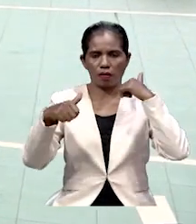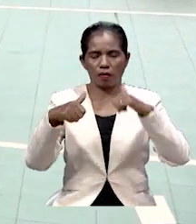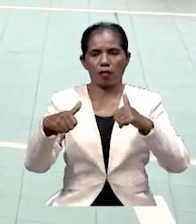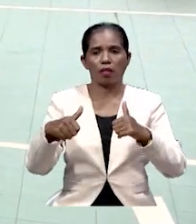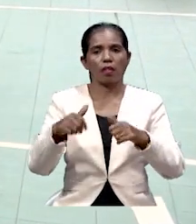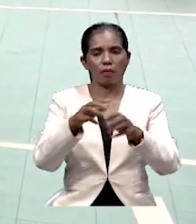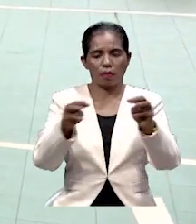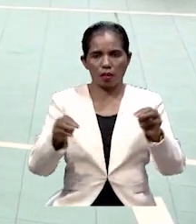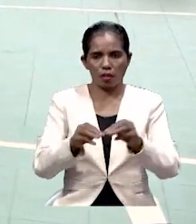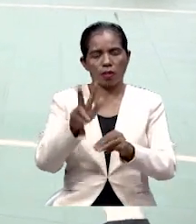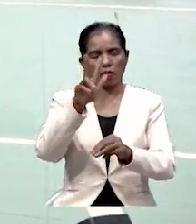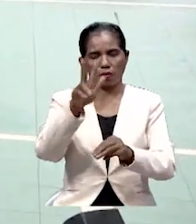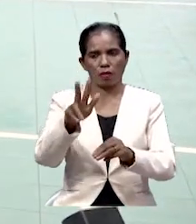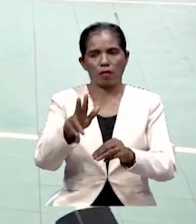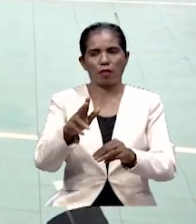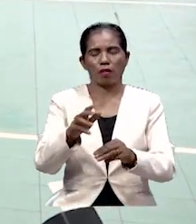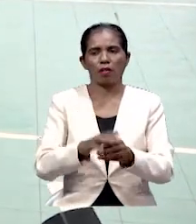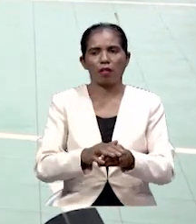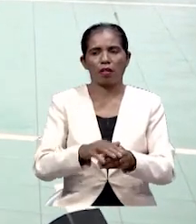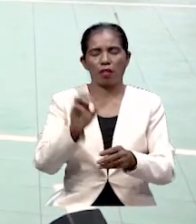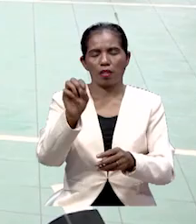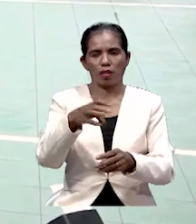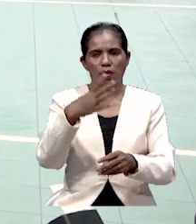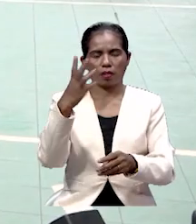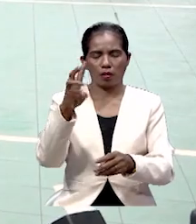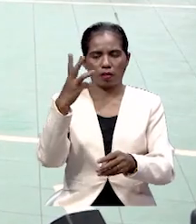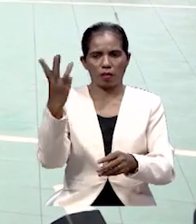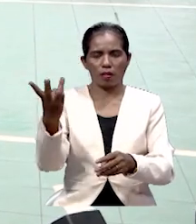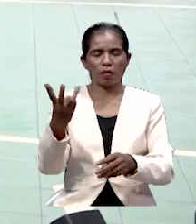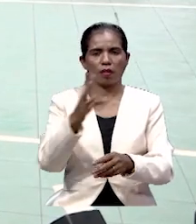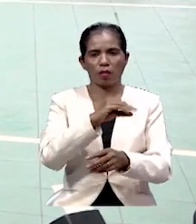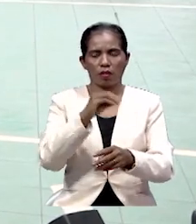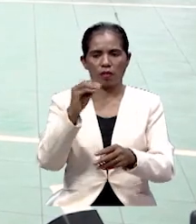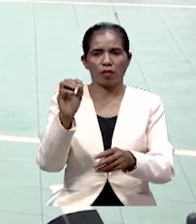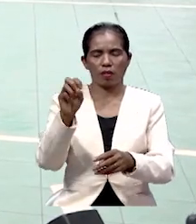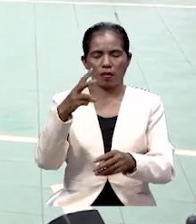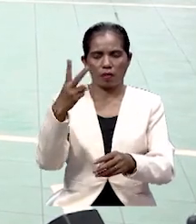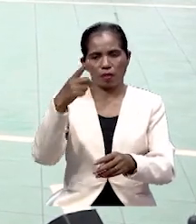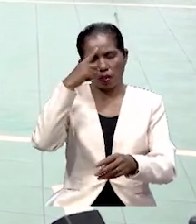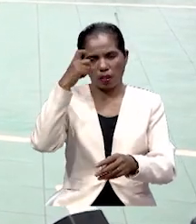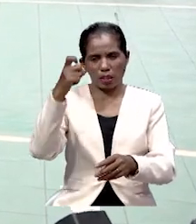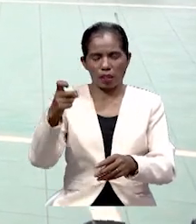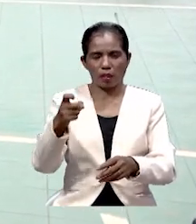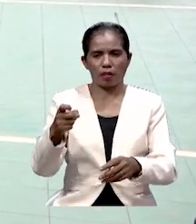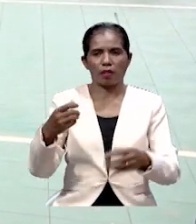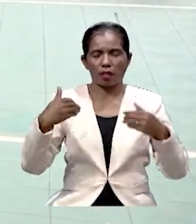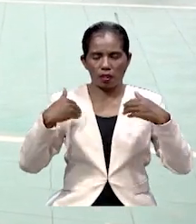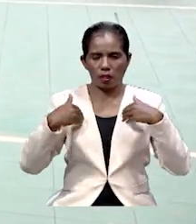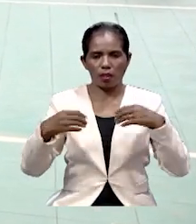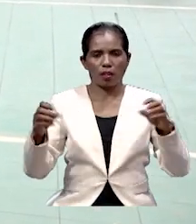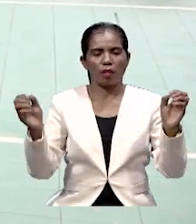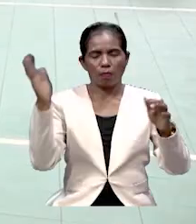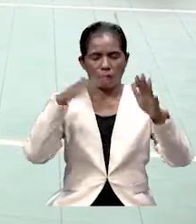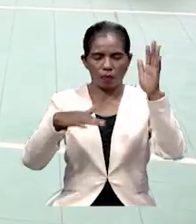Tolo, né? Ho resolução número Sanulores em Nen barra Rihun Rua Sanulores em Tolo, tanba considera cria instabilidade